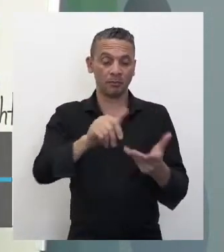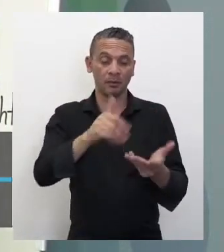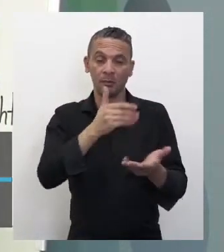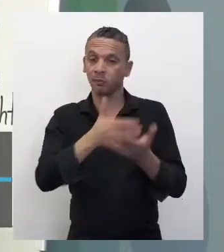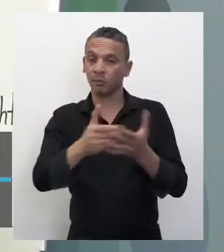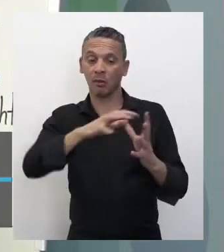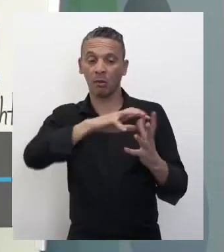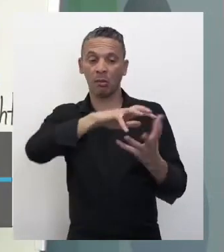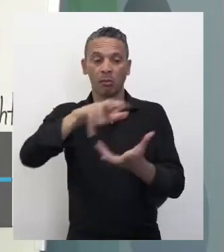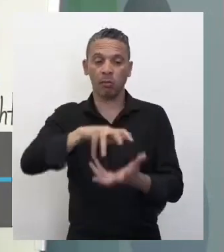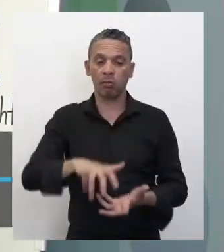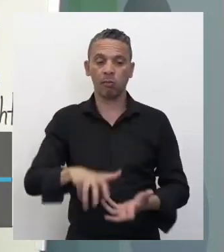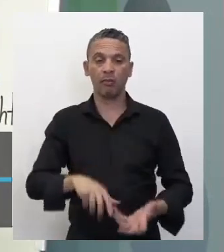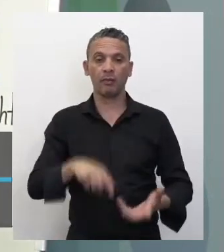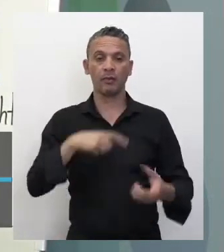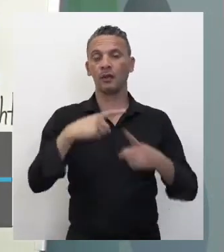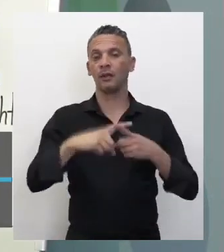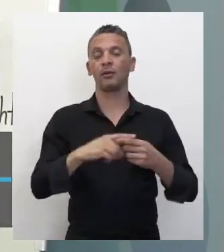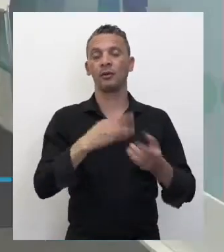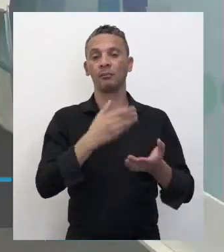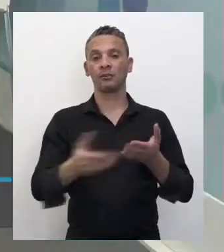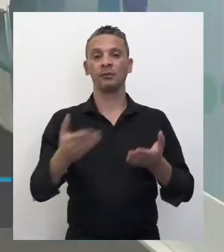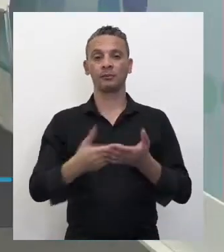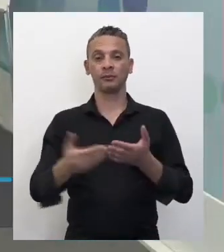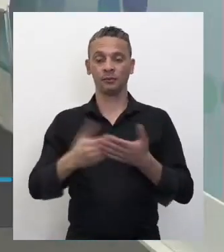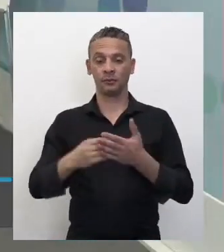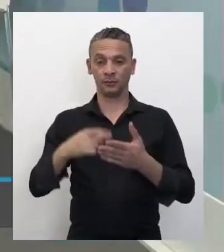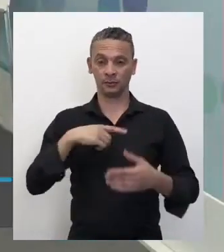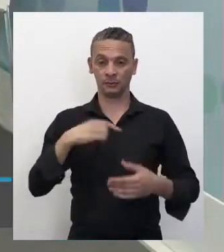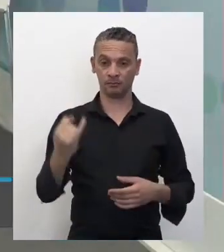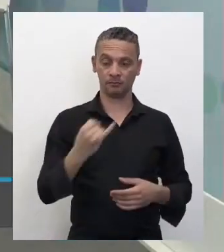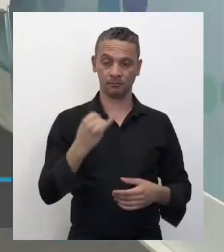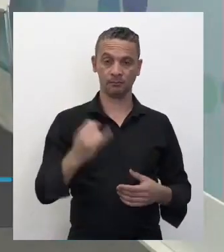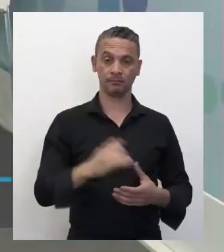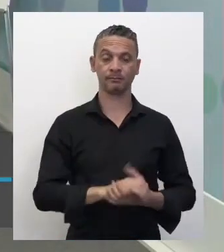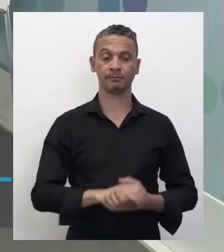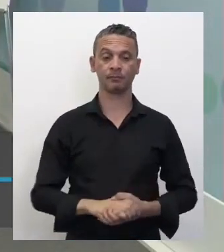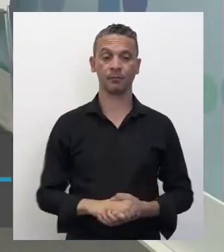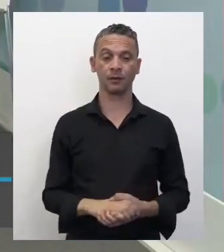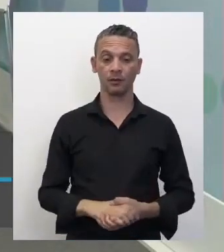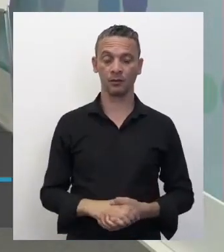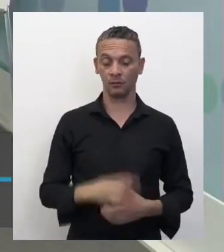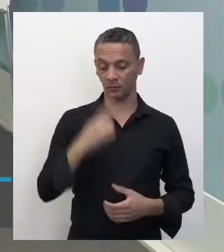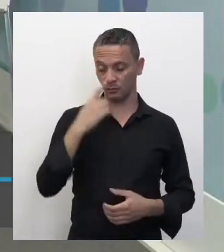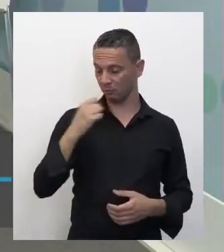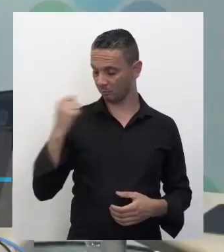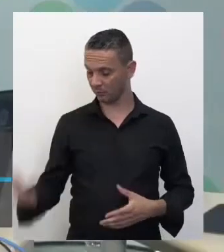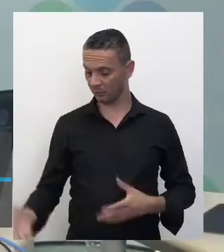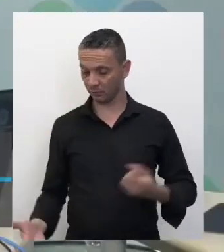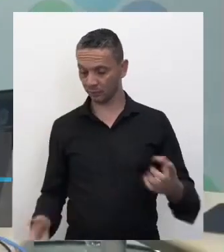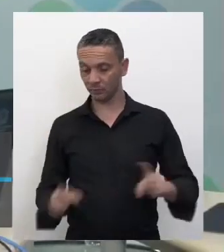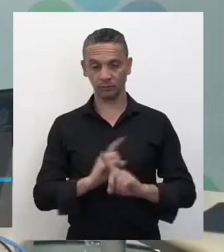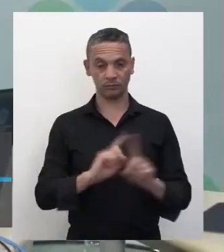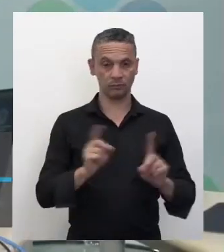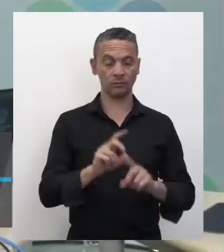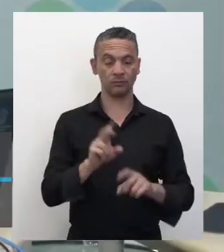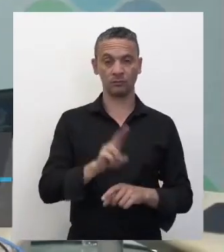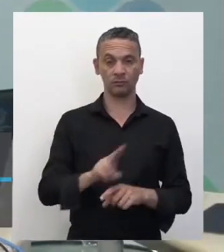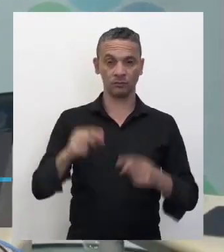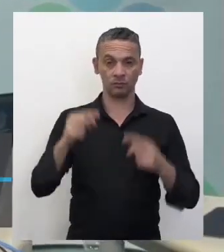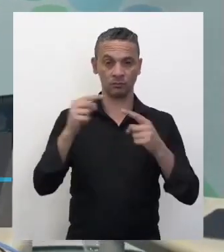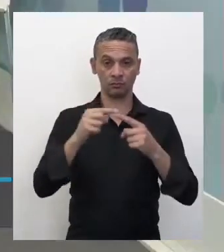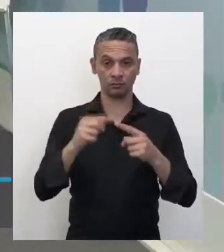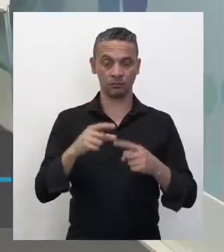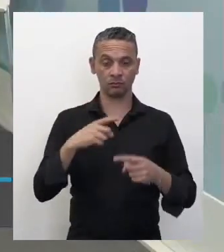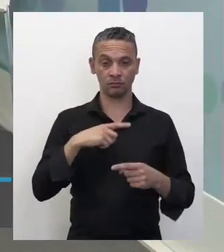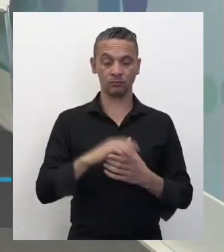gente consome e depois desperdiça, não é isso, Ed? There is no throwing away, não existe jogar fora, né? Yes, there is reusing, yeah? Existe sim